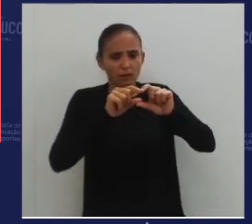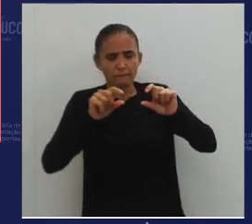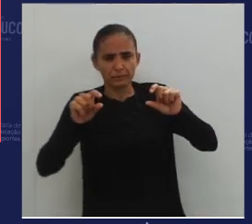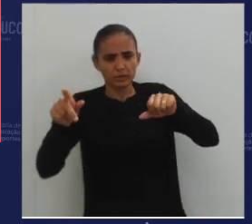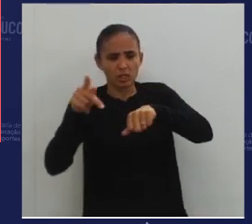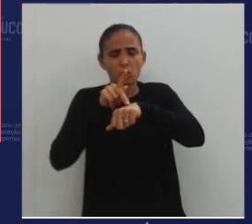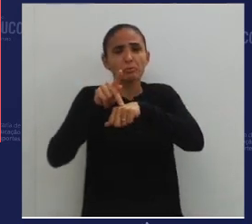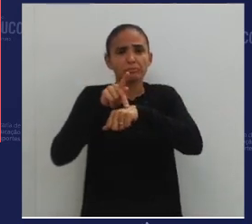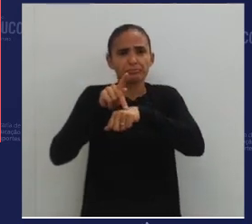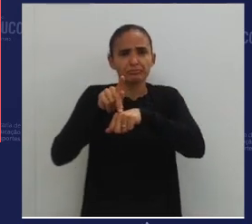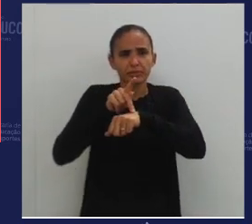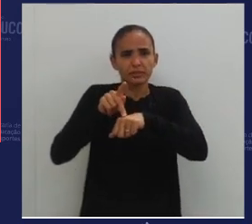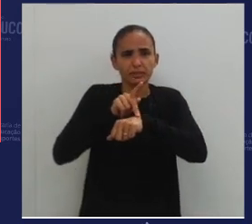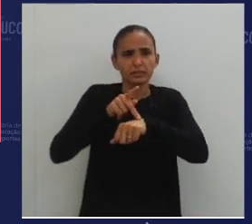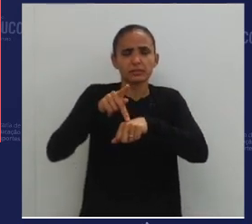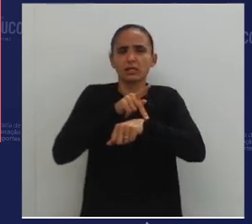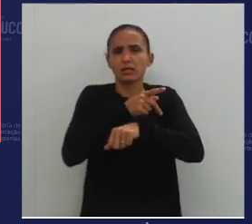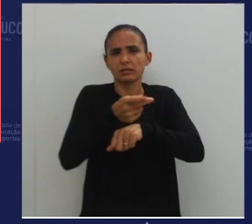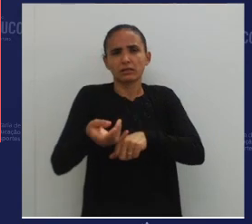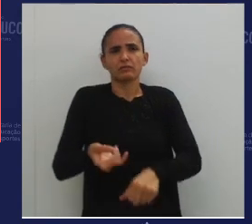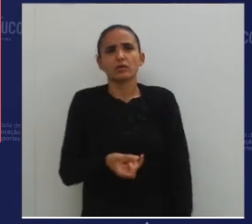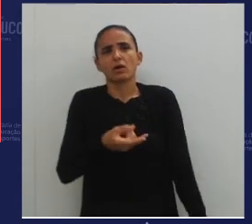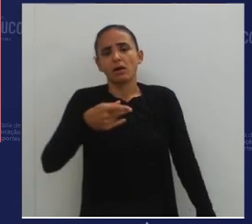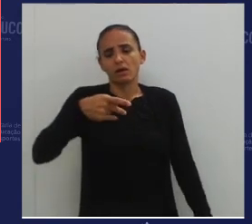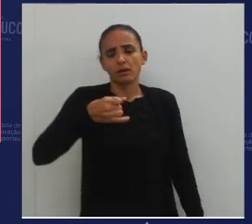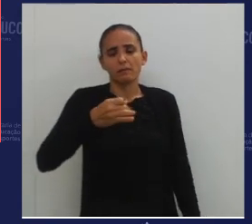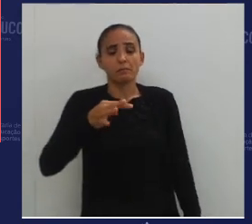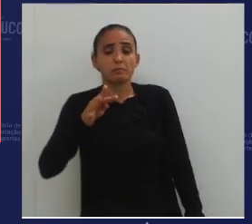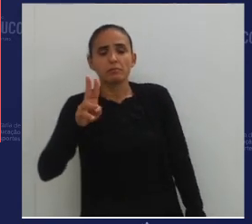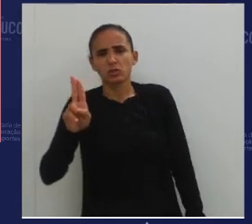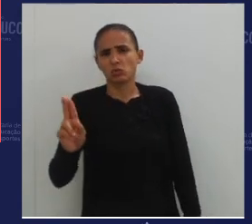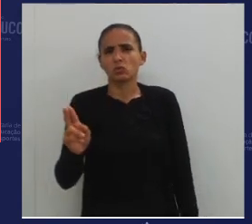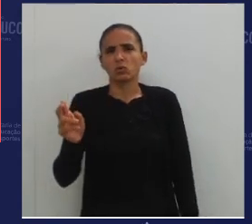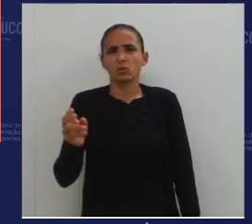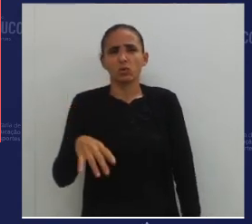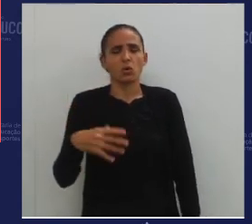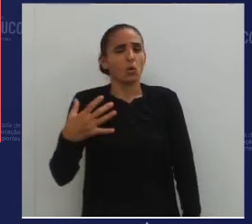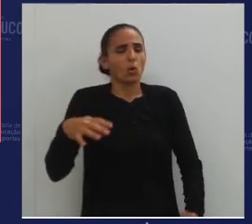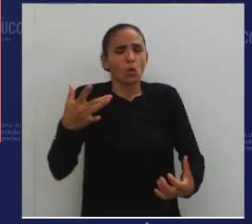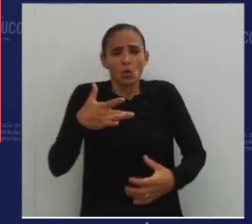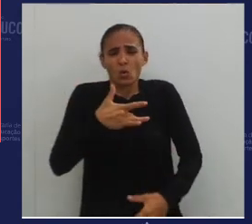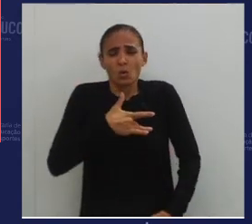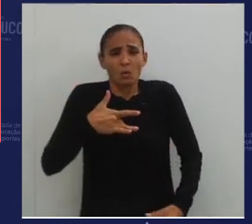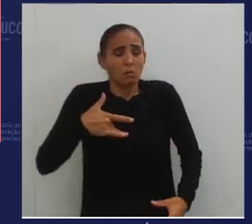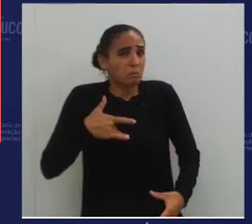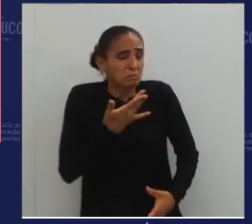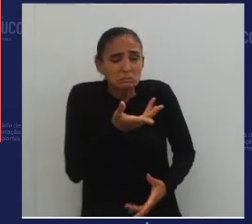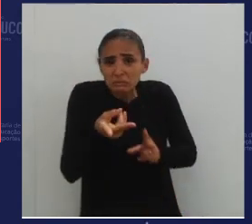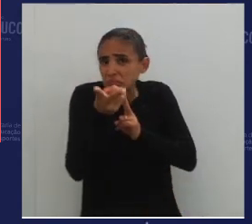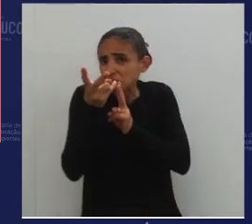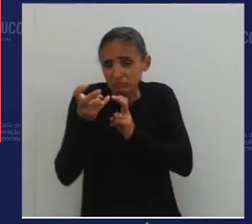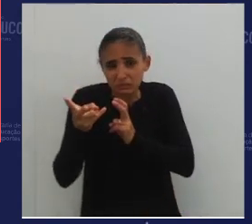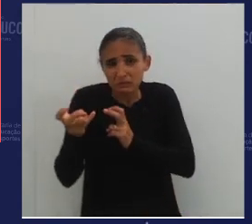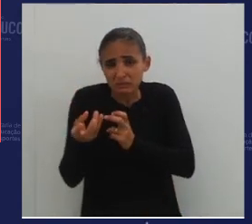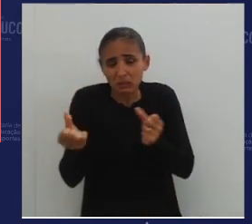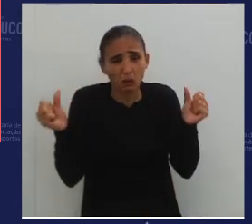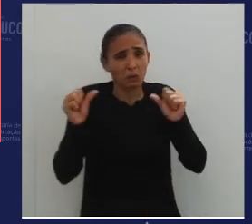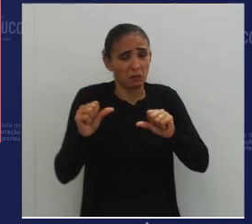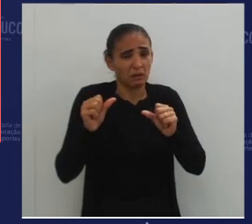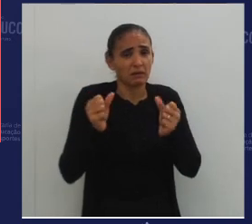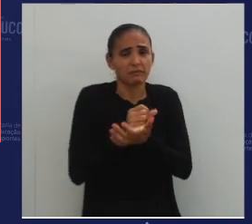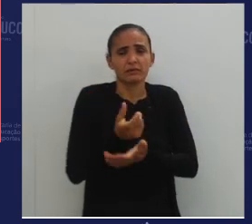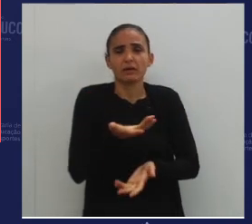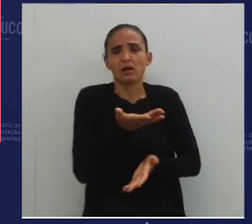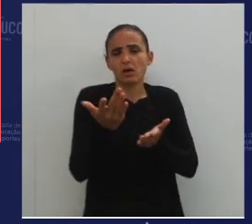aí a aguardente, a famosa pitu, a que todo mundo gosta de tomar, que causa um dano muito forte. Você pode observar aí que a